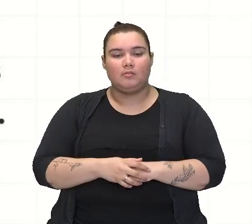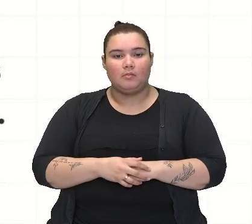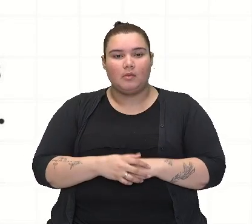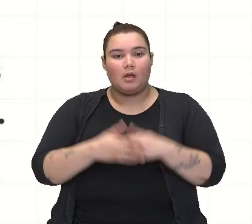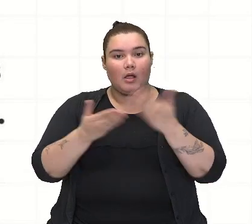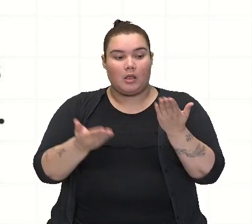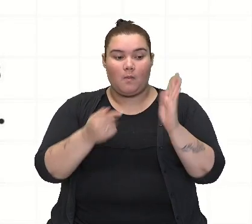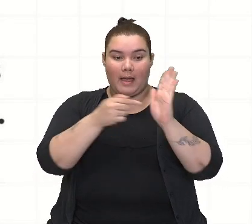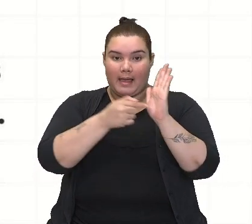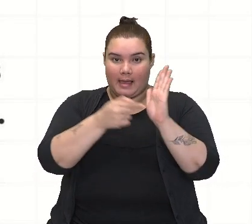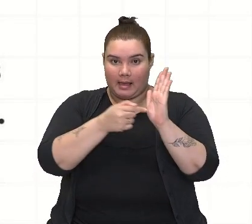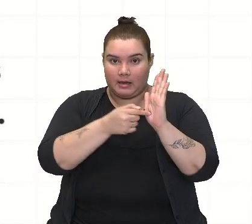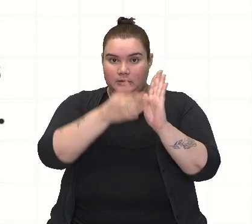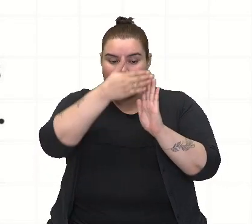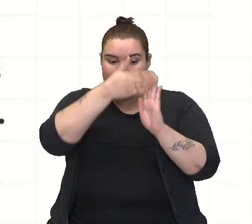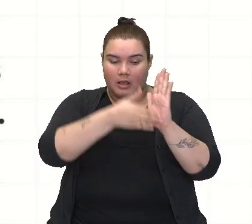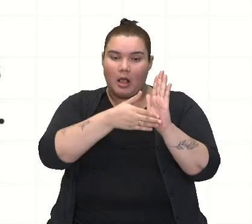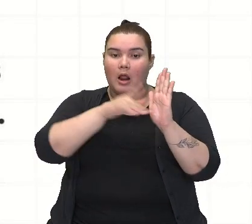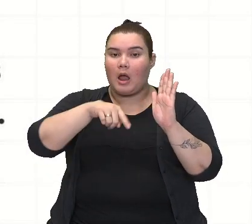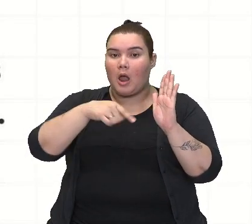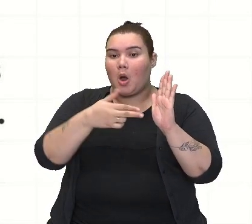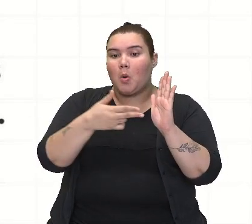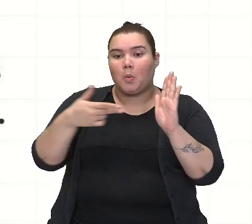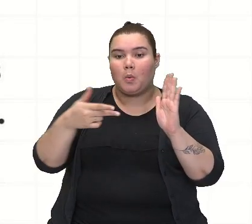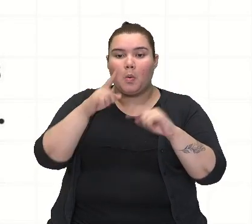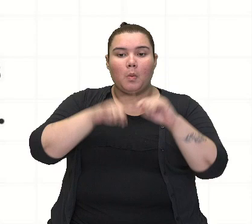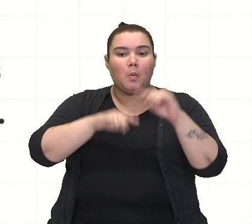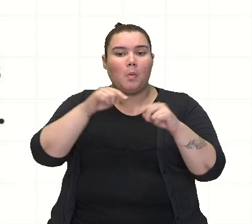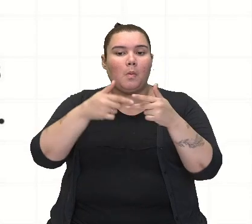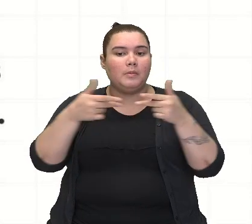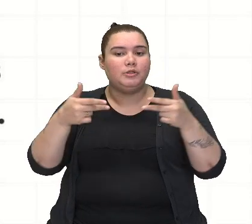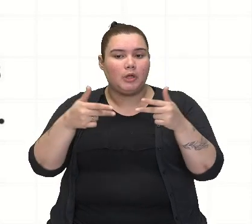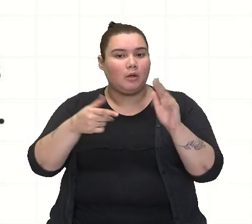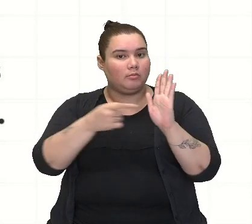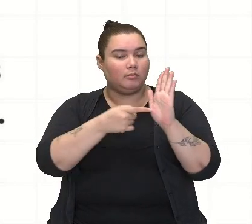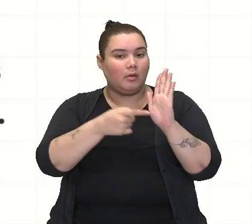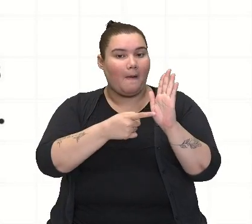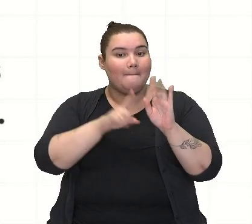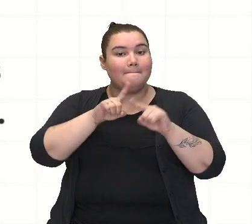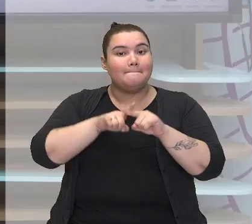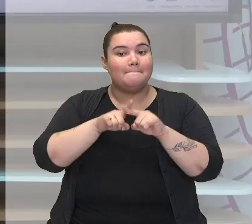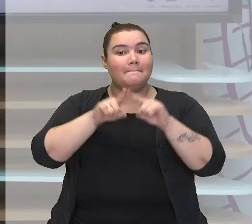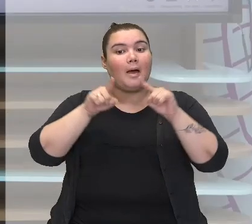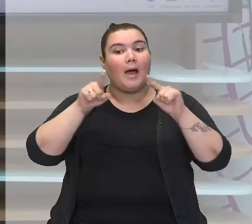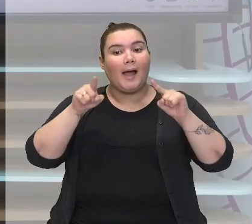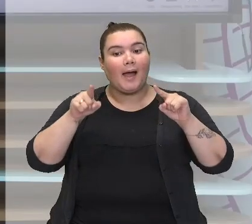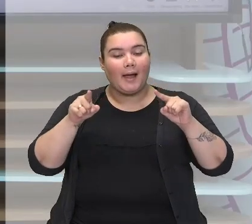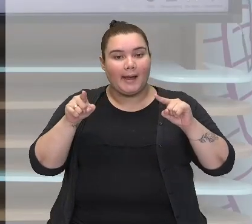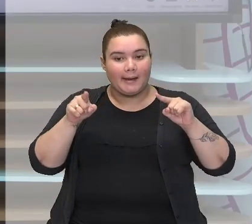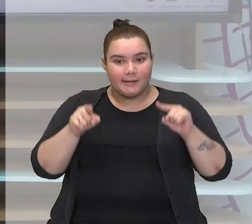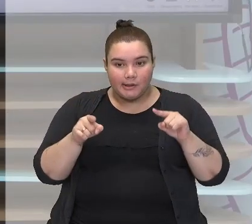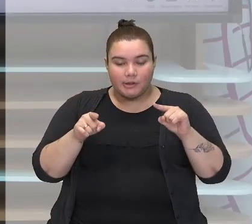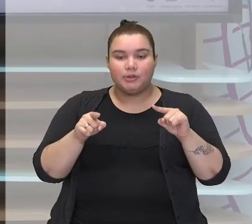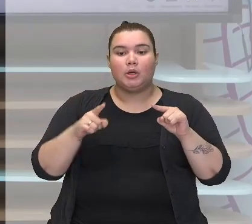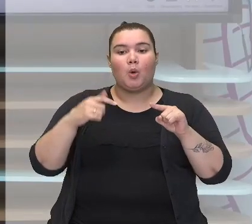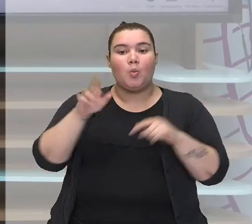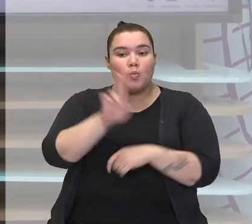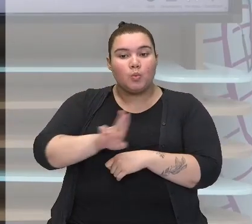uma coisa, ela é um objeto, certo? Mas a partir do momento que você